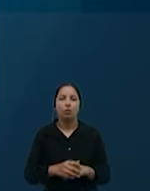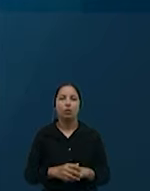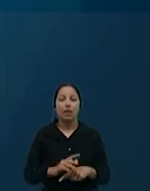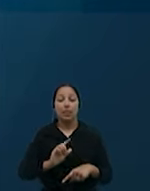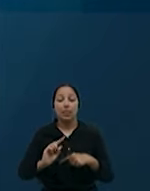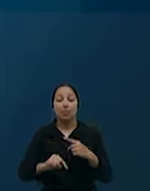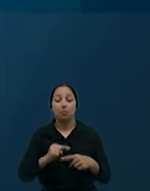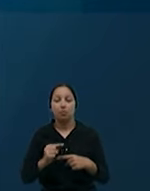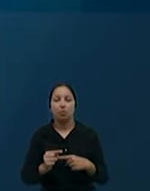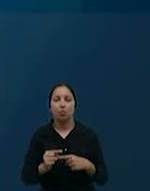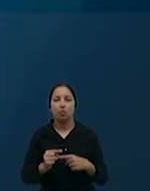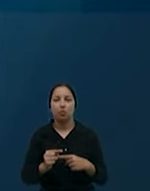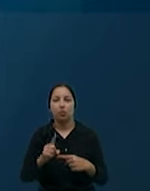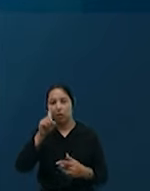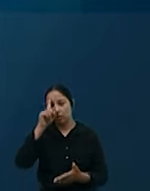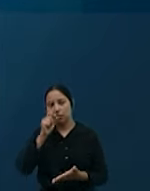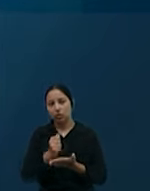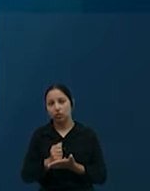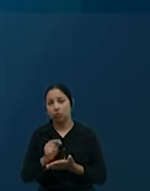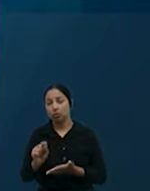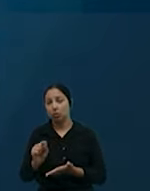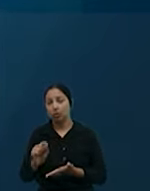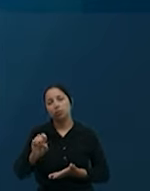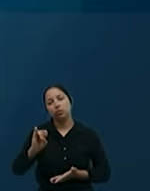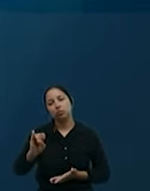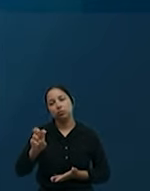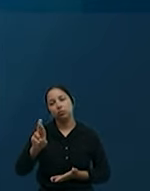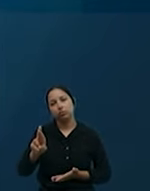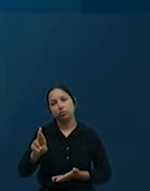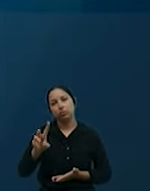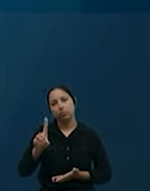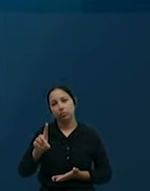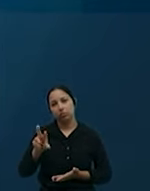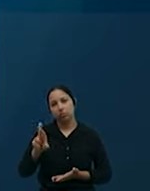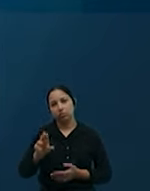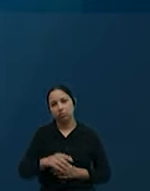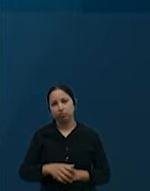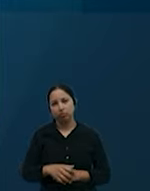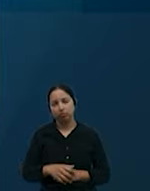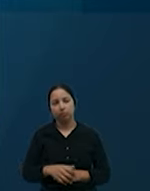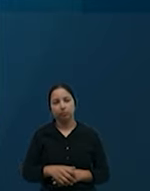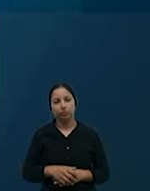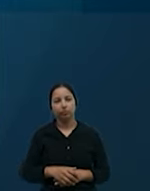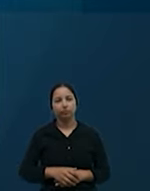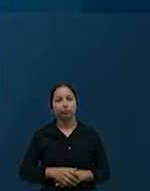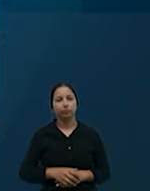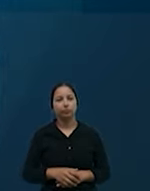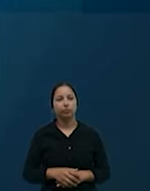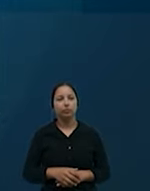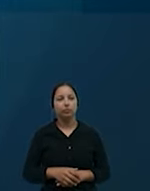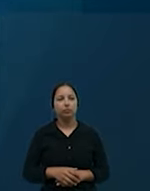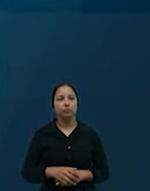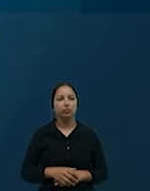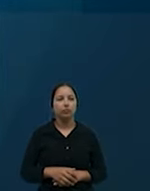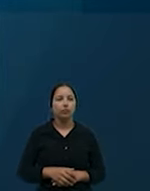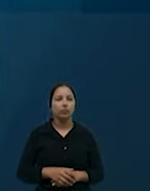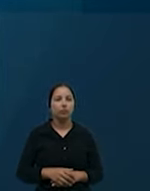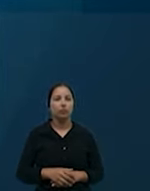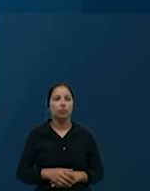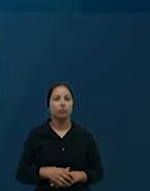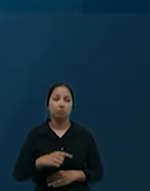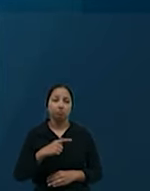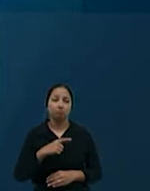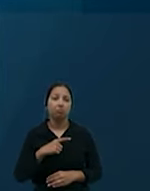se decidiu foi um IRDR, e não o próprio mandado de segurança. O que houve, reflexamente, sim, foi